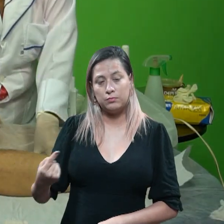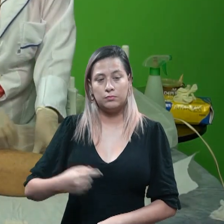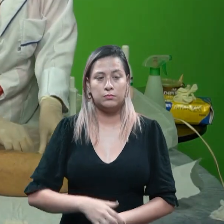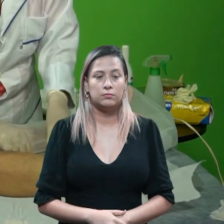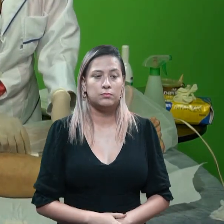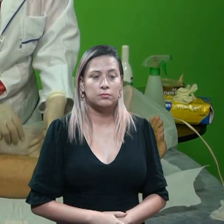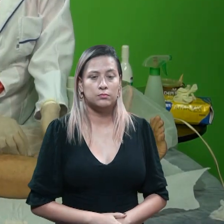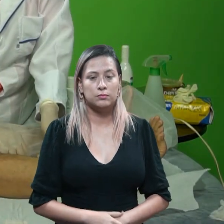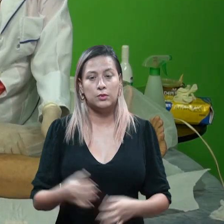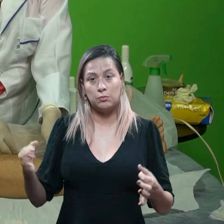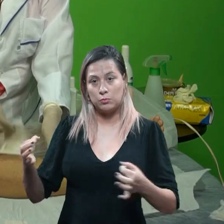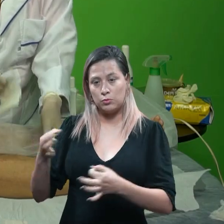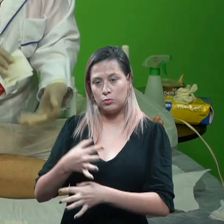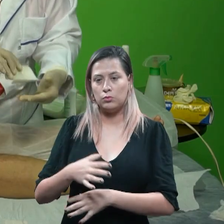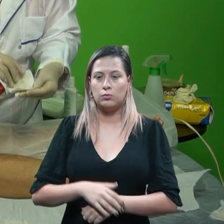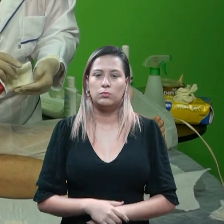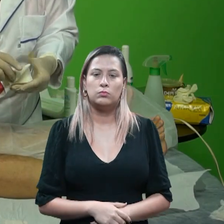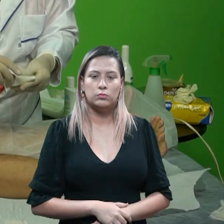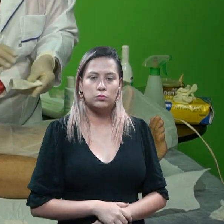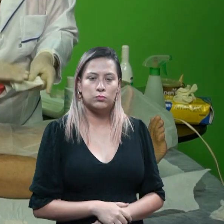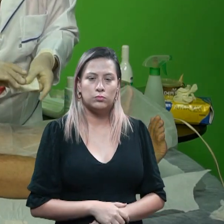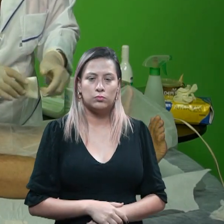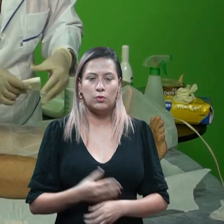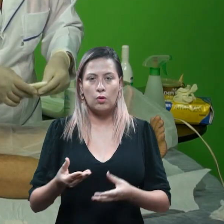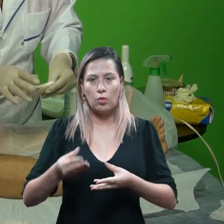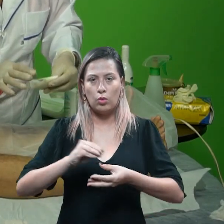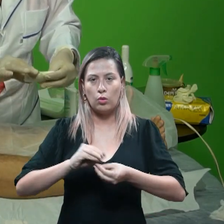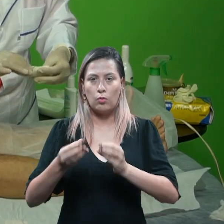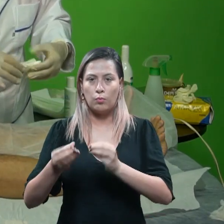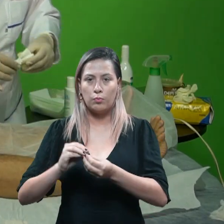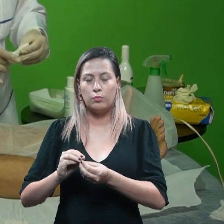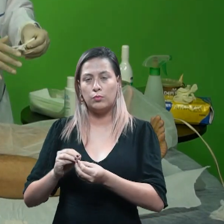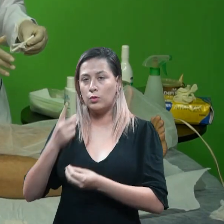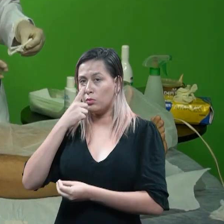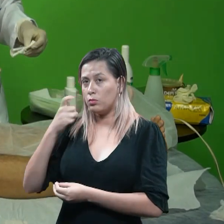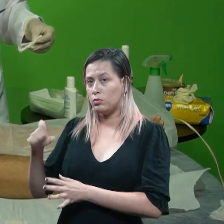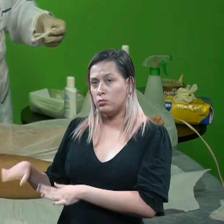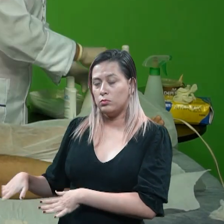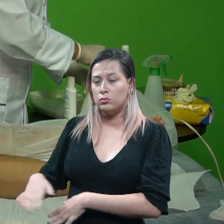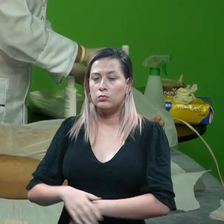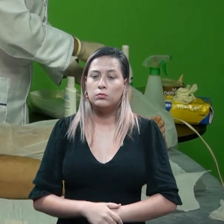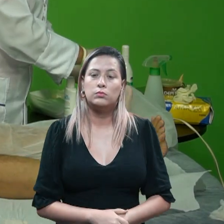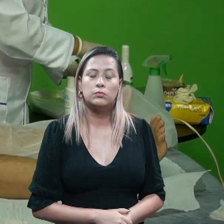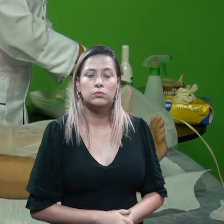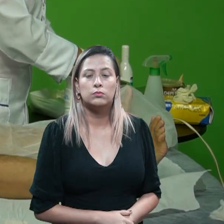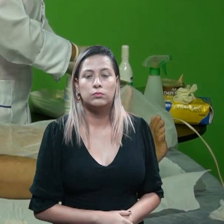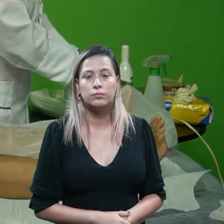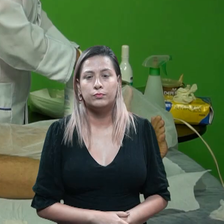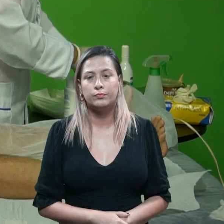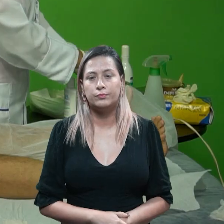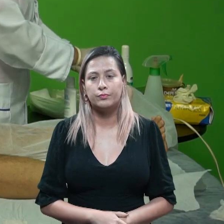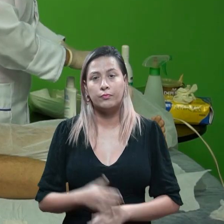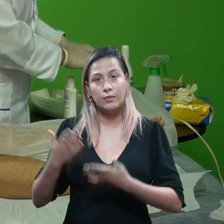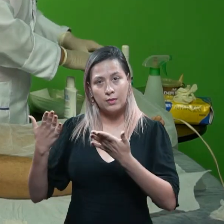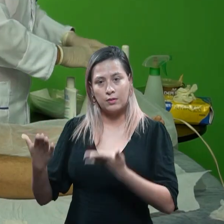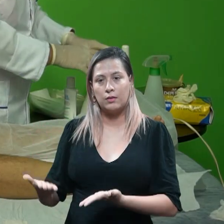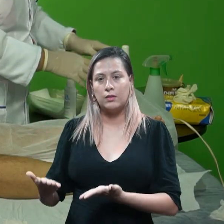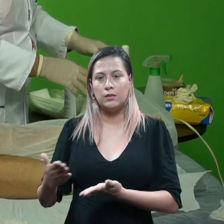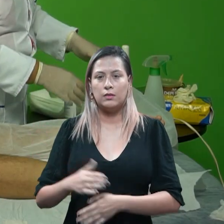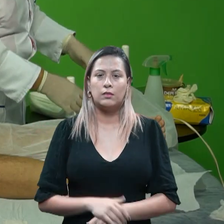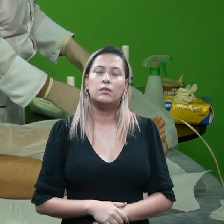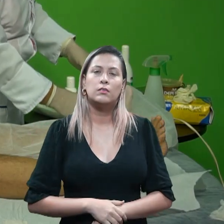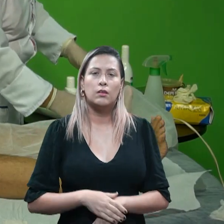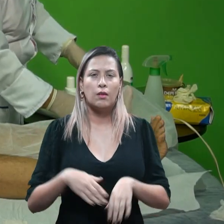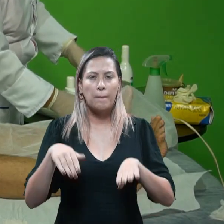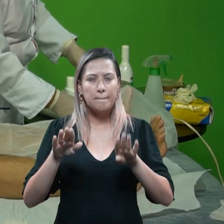Depois que eu termino, eu dobro o papel e descarto ele. Aqui a cera já está um pouco